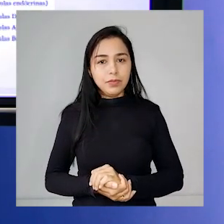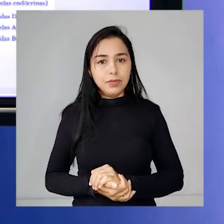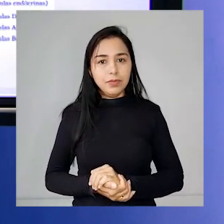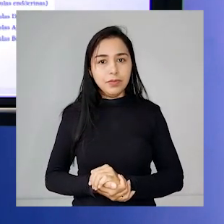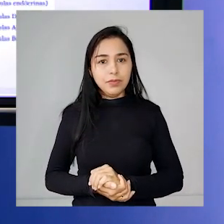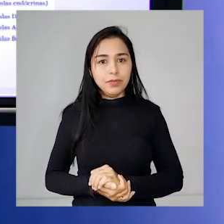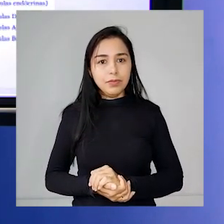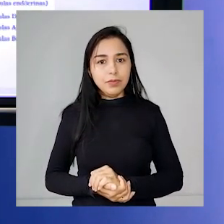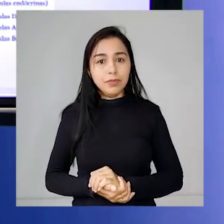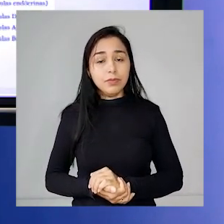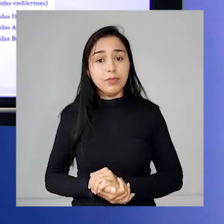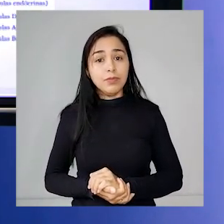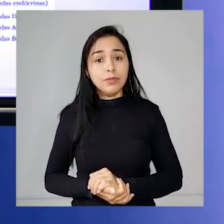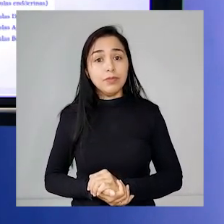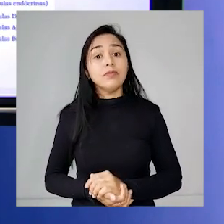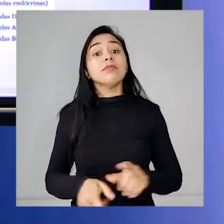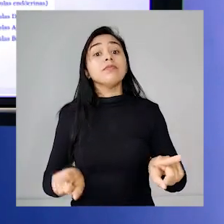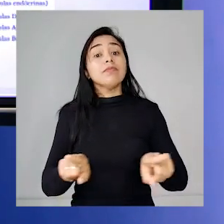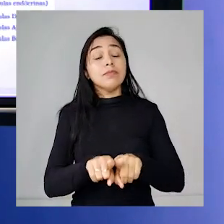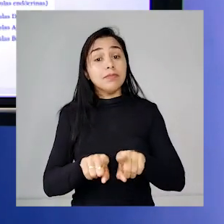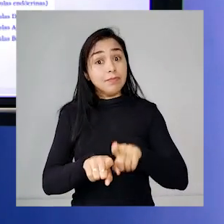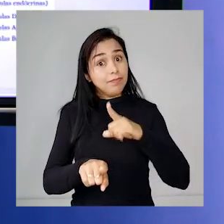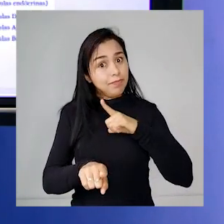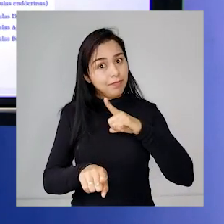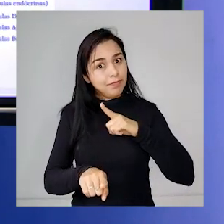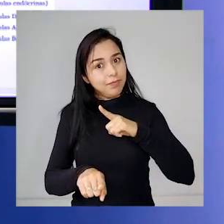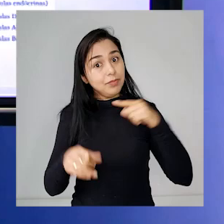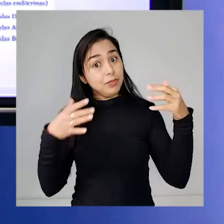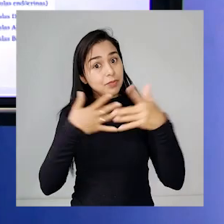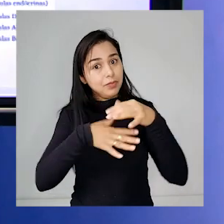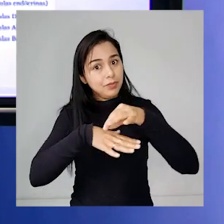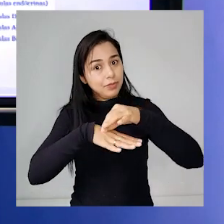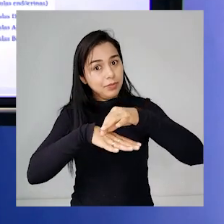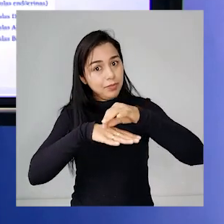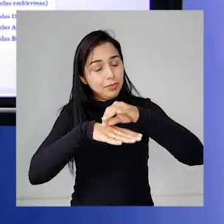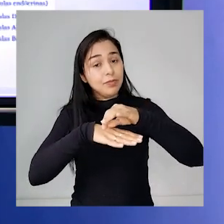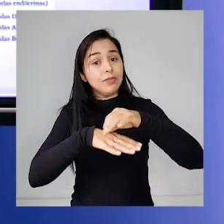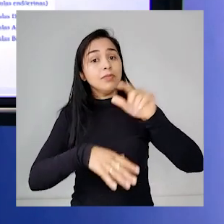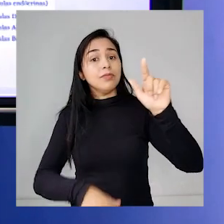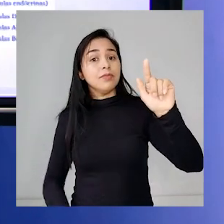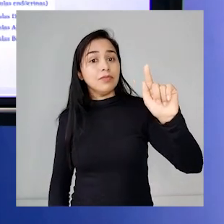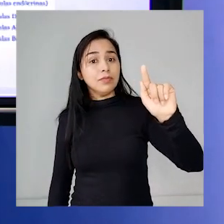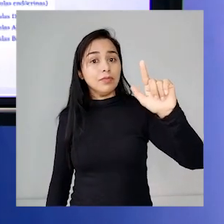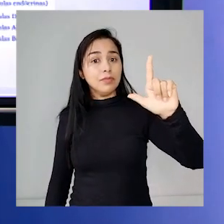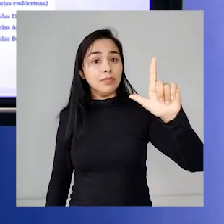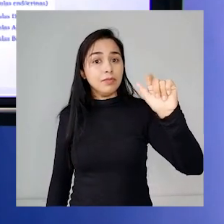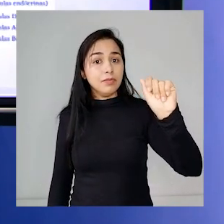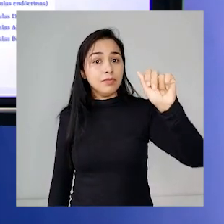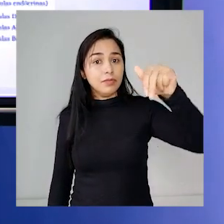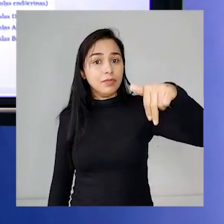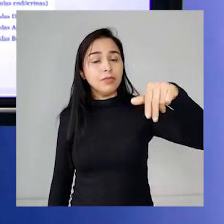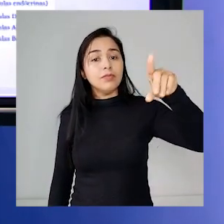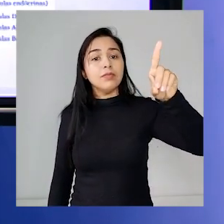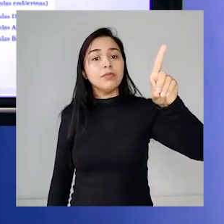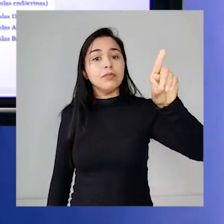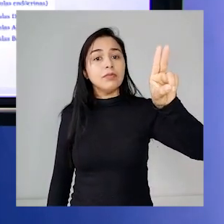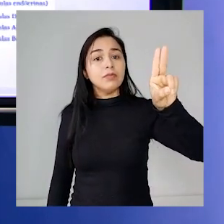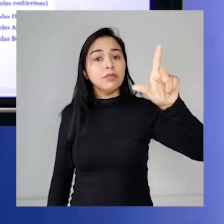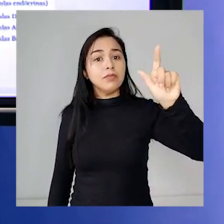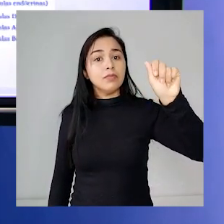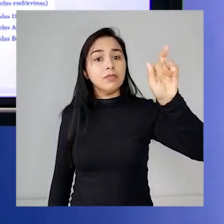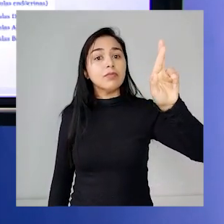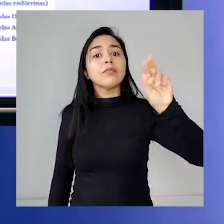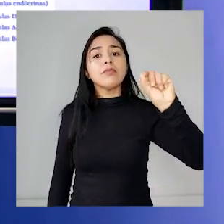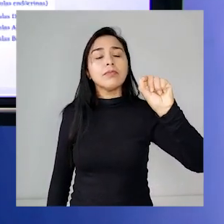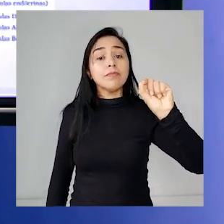Também temos o tecido epitelial glandular. Glandular porque forma as glândulas,